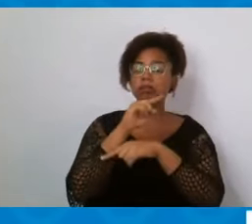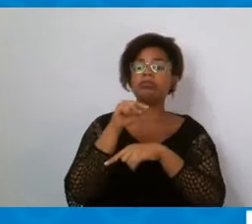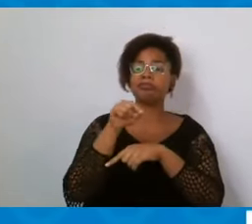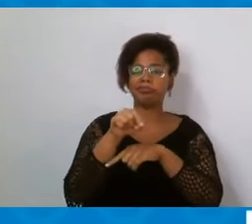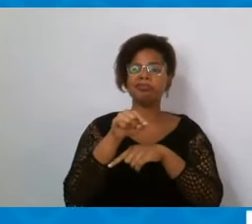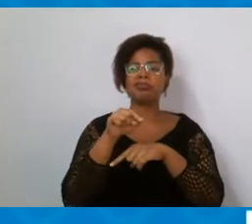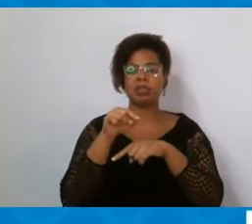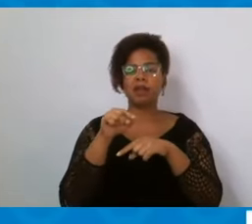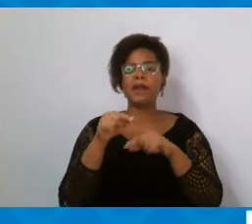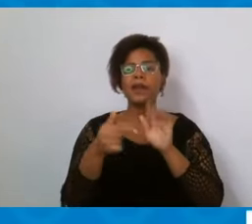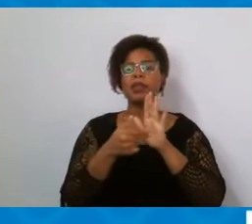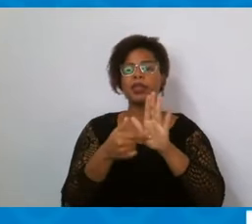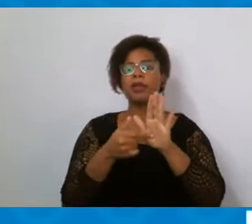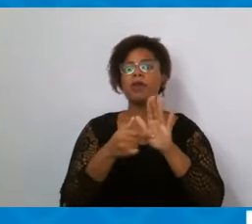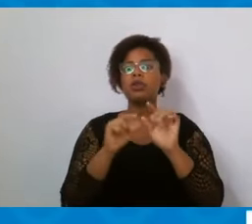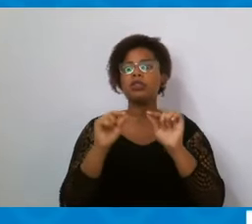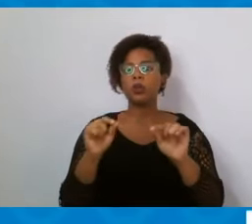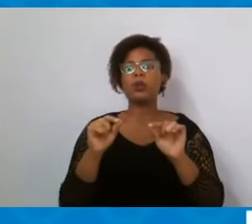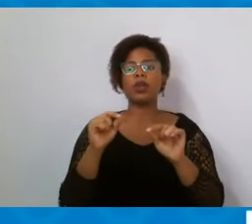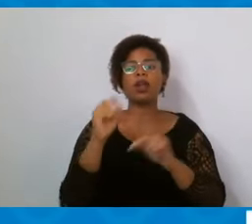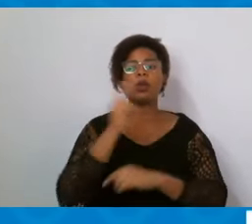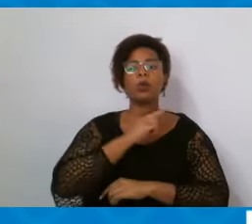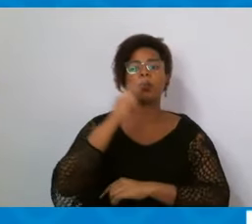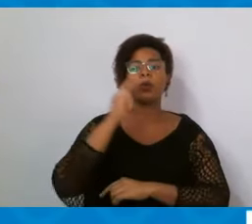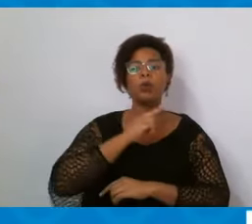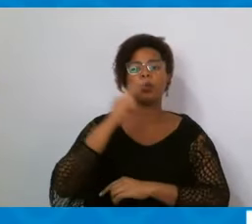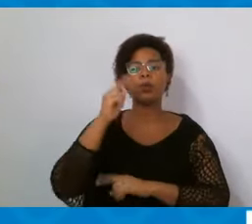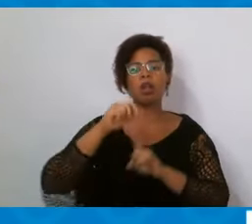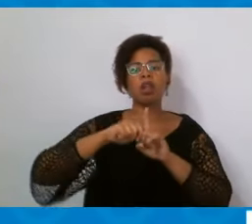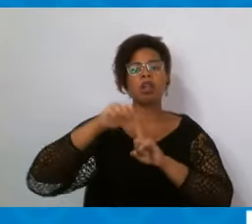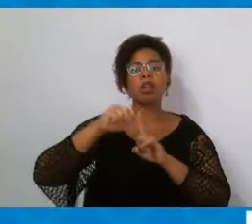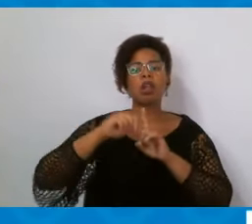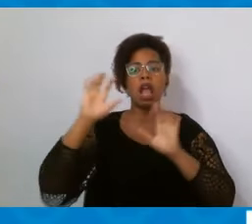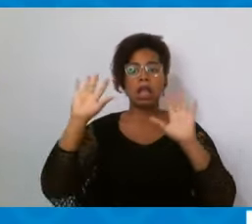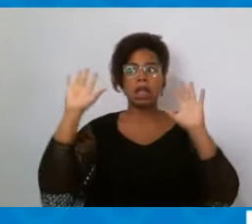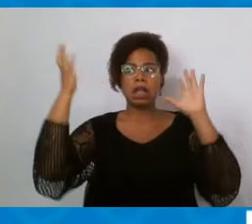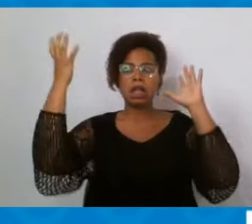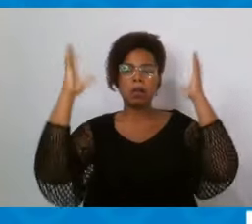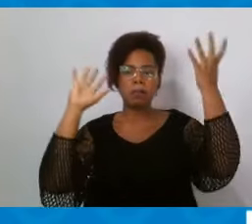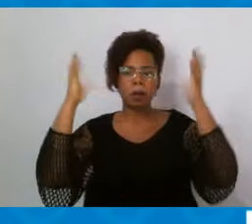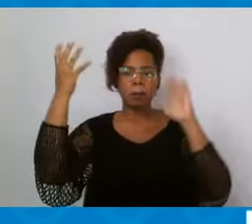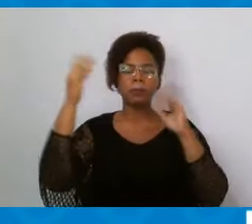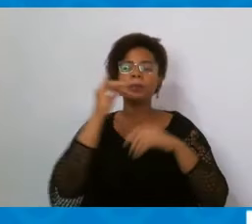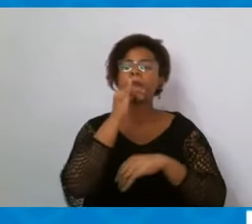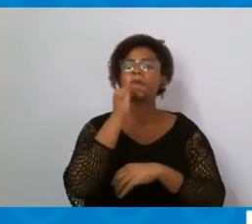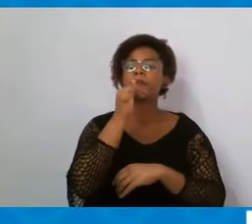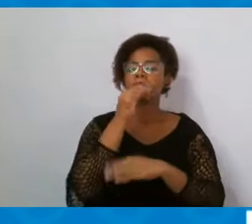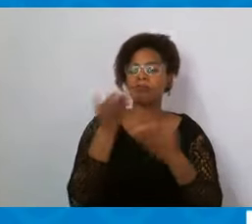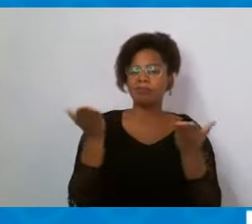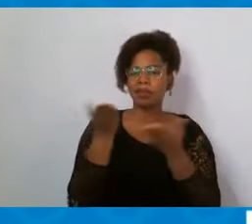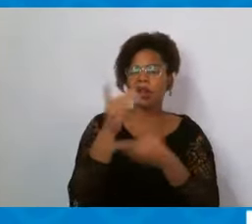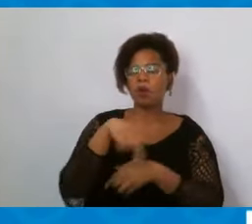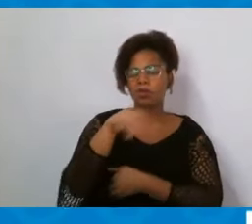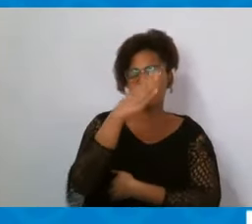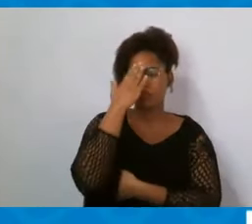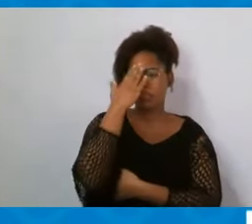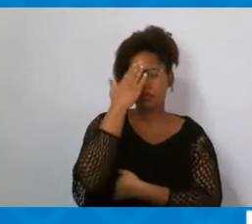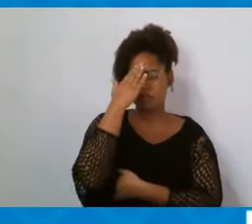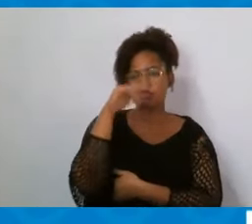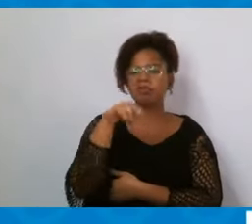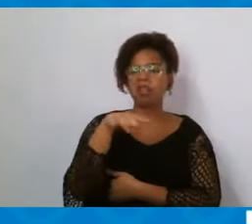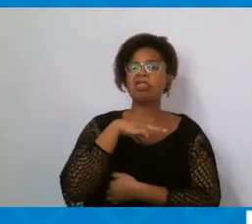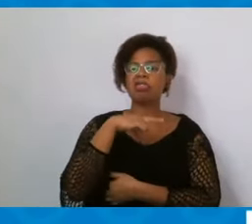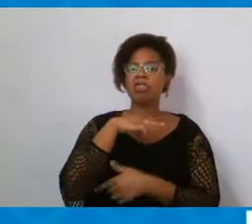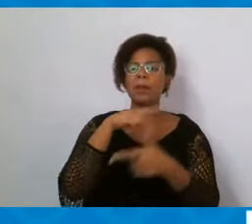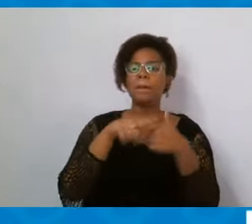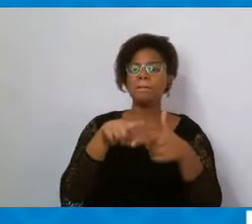endereçam questões de emergência climática. Por exemplo, isso a gente está se deparando agora e precisa exatamente pessoas como